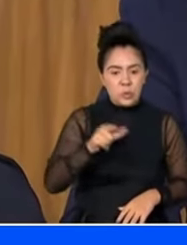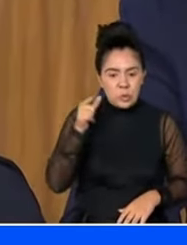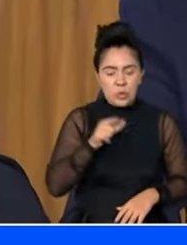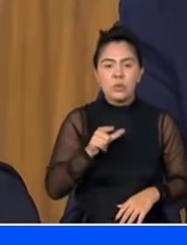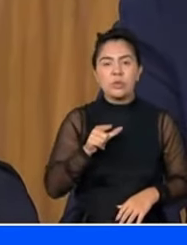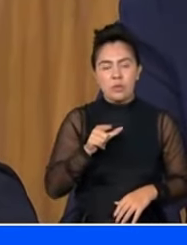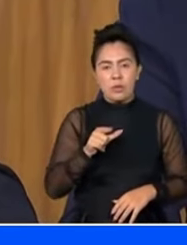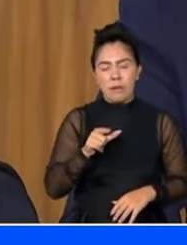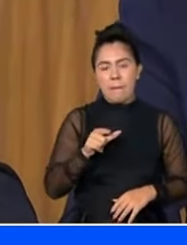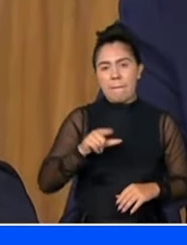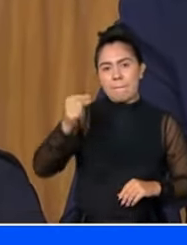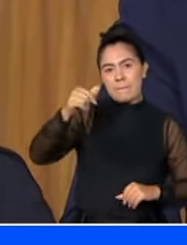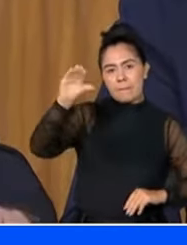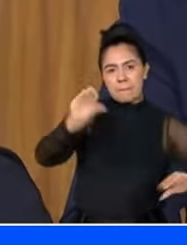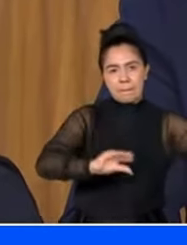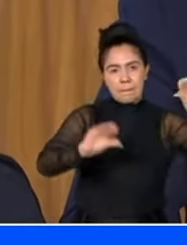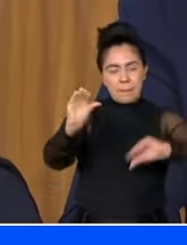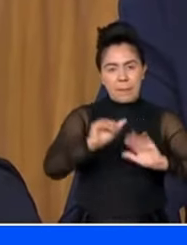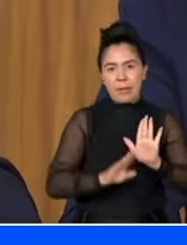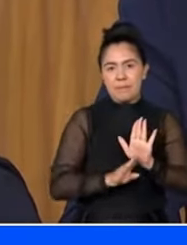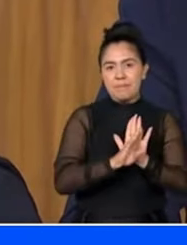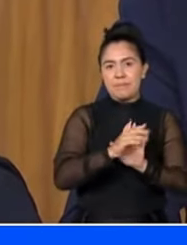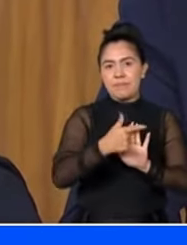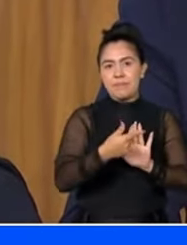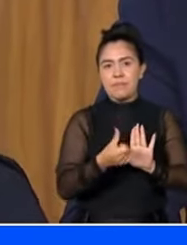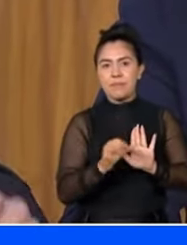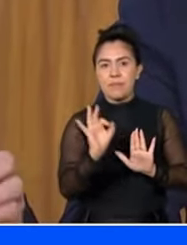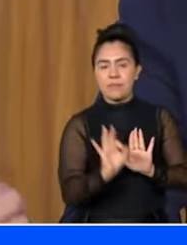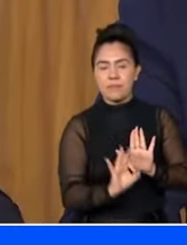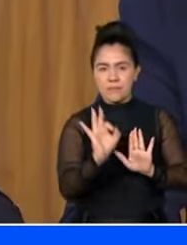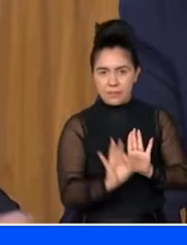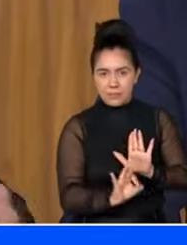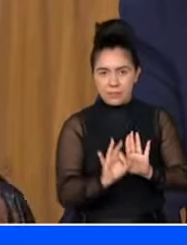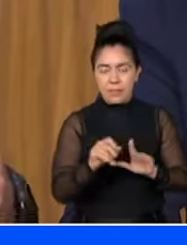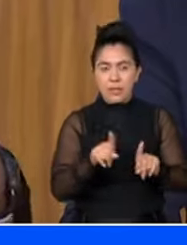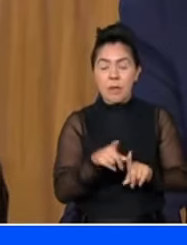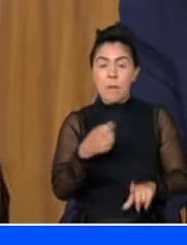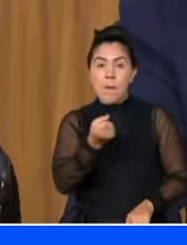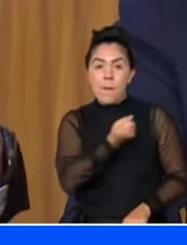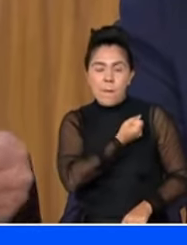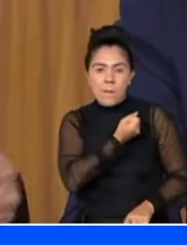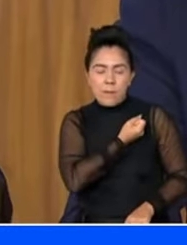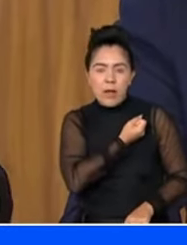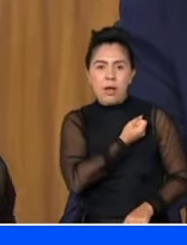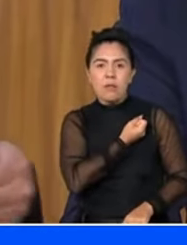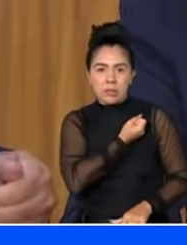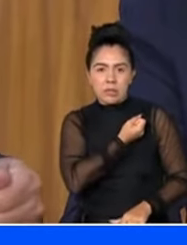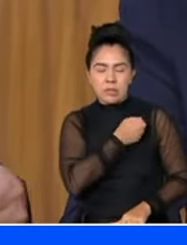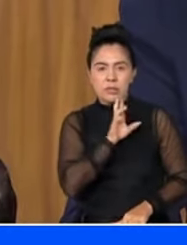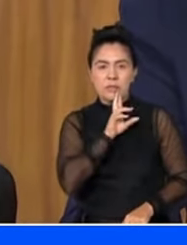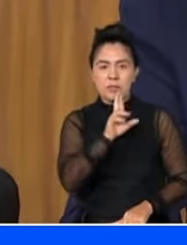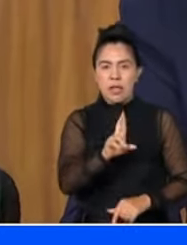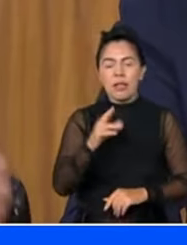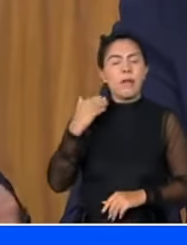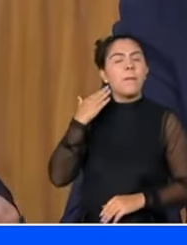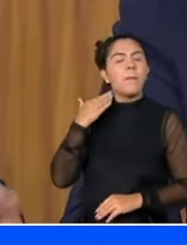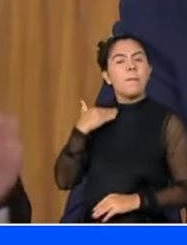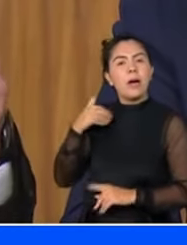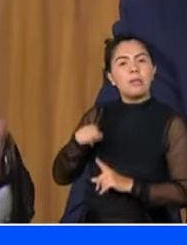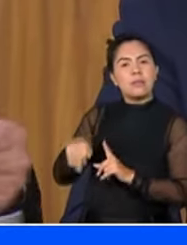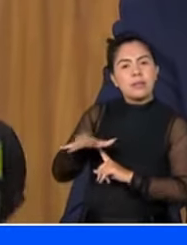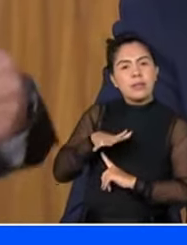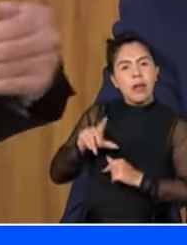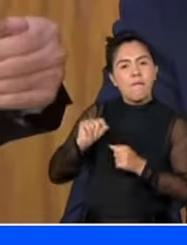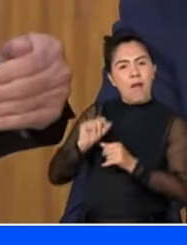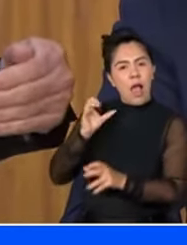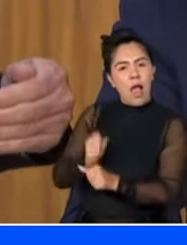estrangeiros diretos no Brasil aumentaram 20%. E os números, que aí quem faz a conta é bancos centrais, os bancos centrais,